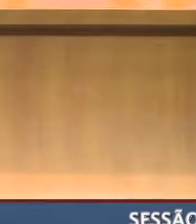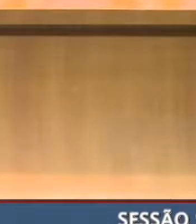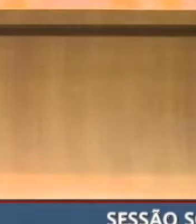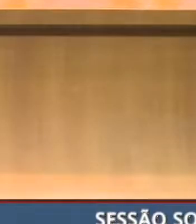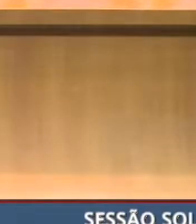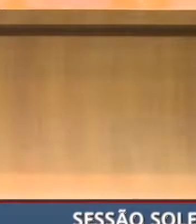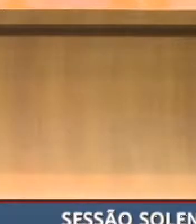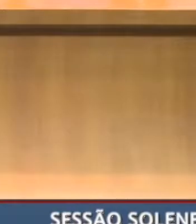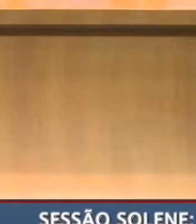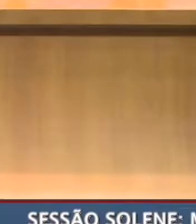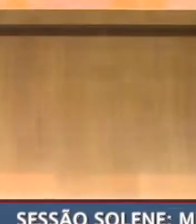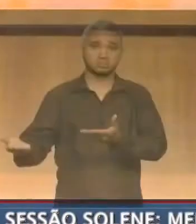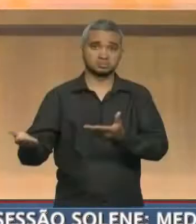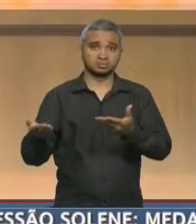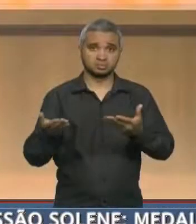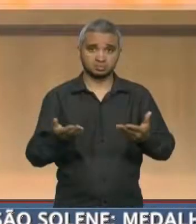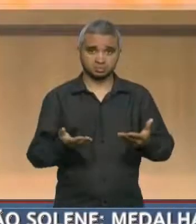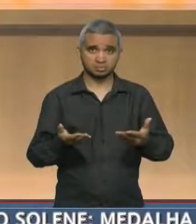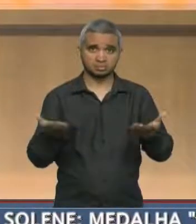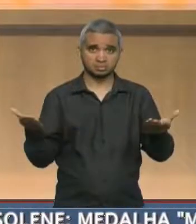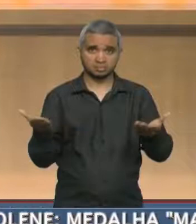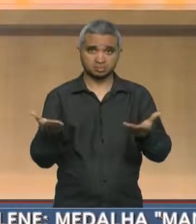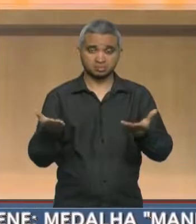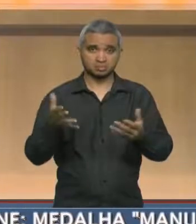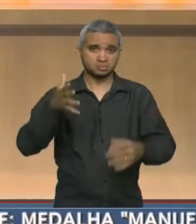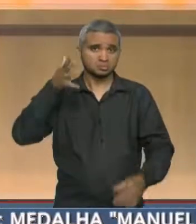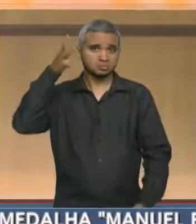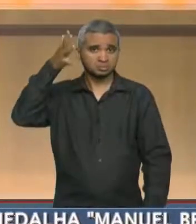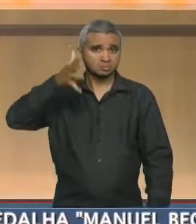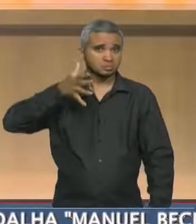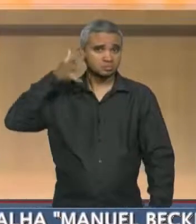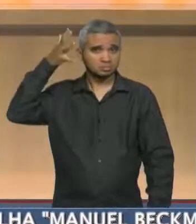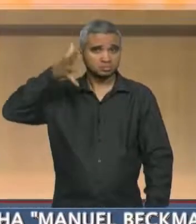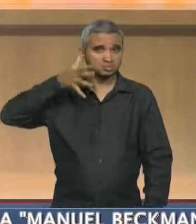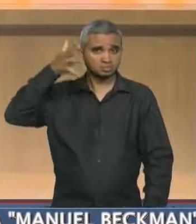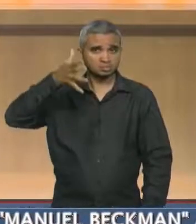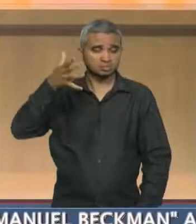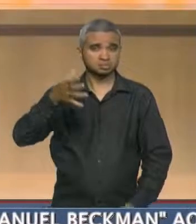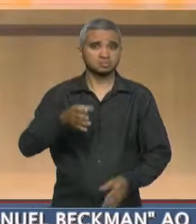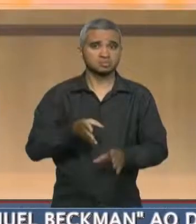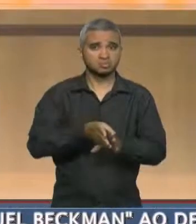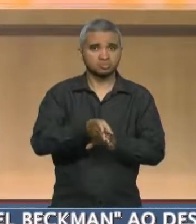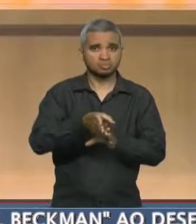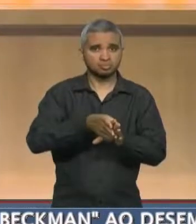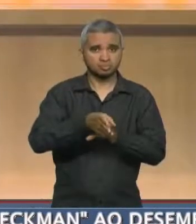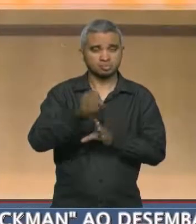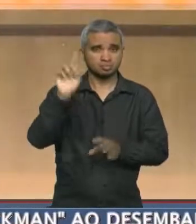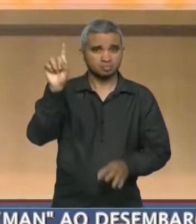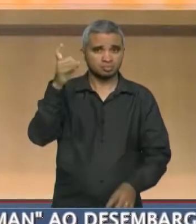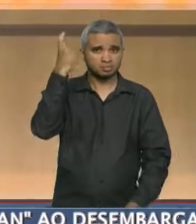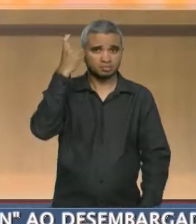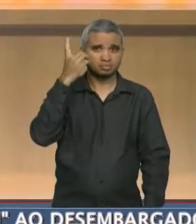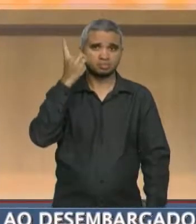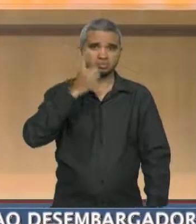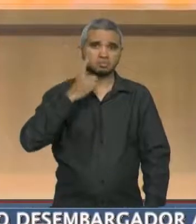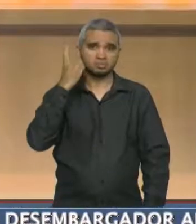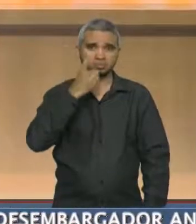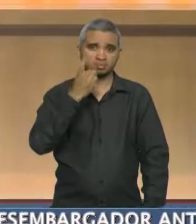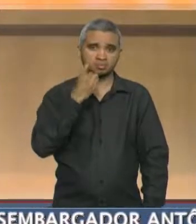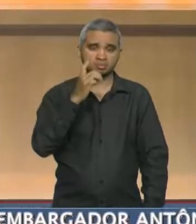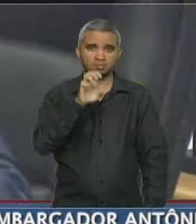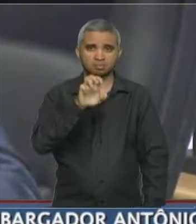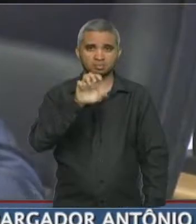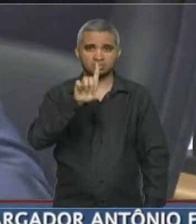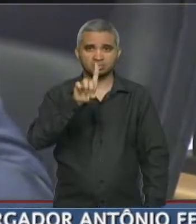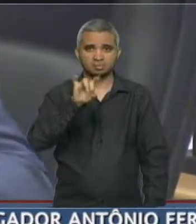Concedo a palavra ao conselheiro e ex-deputado Edmar Cutrim. Para que